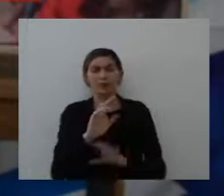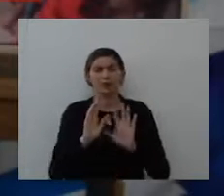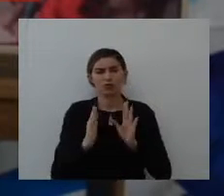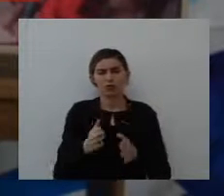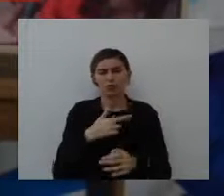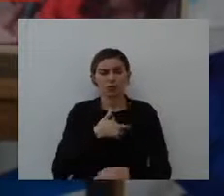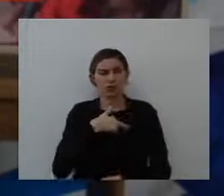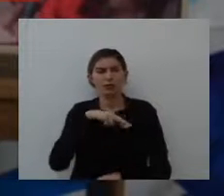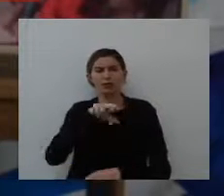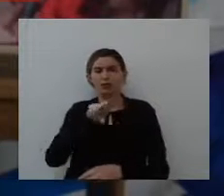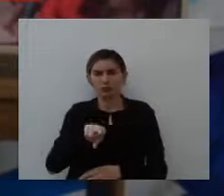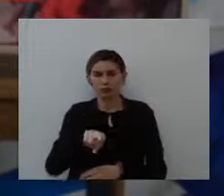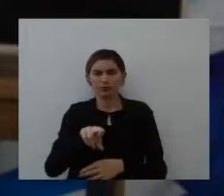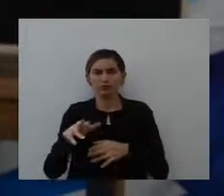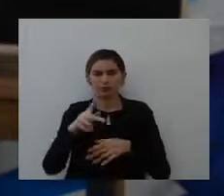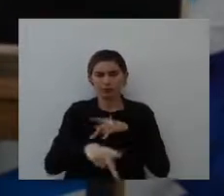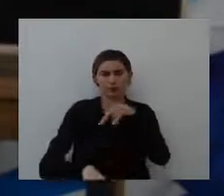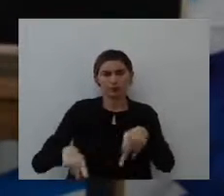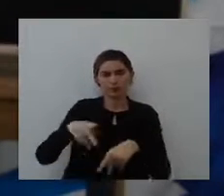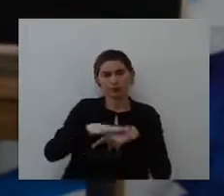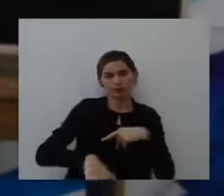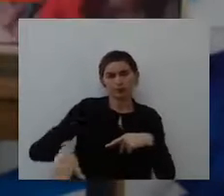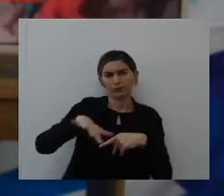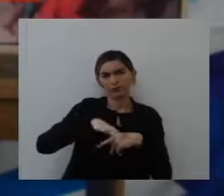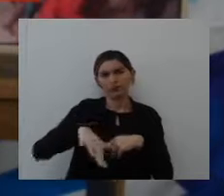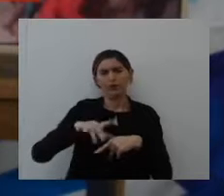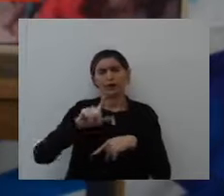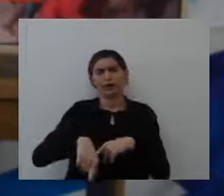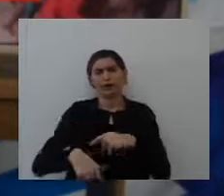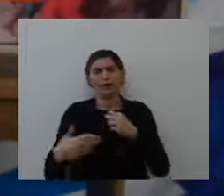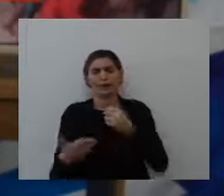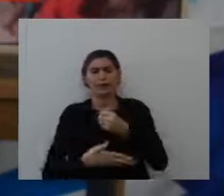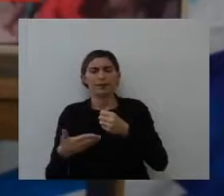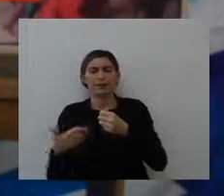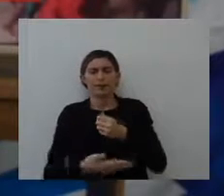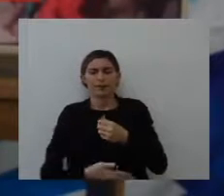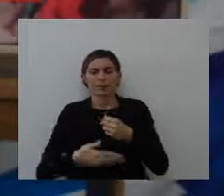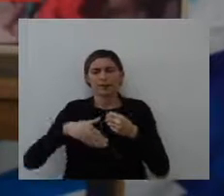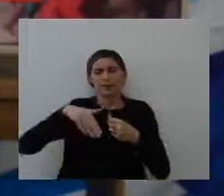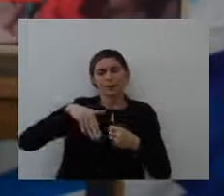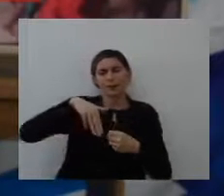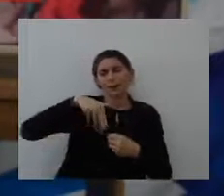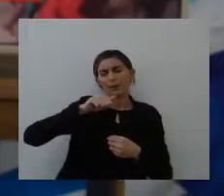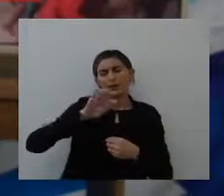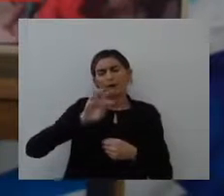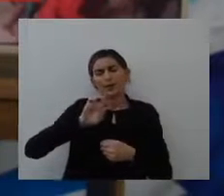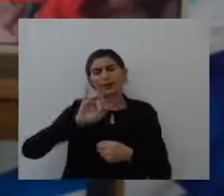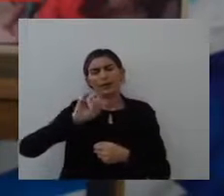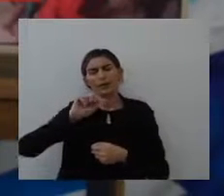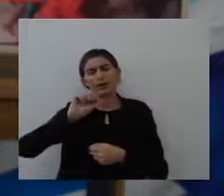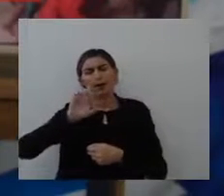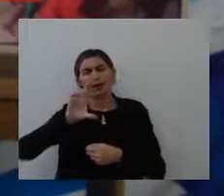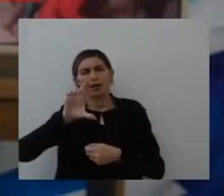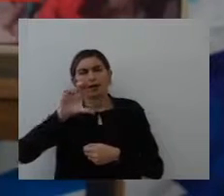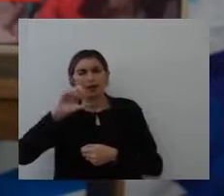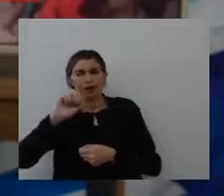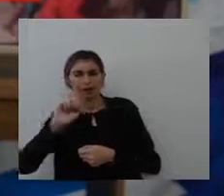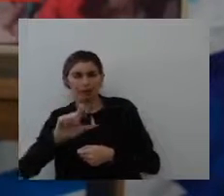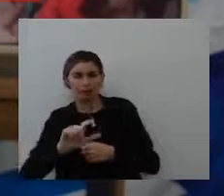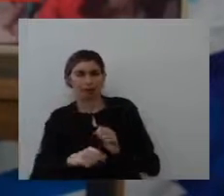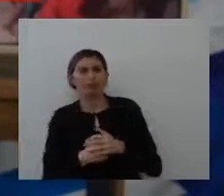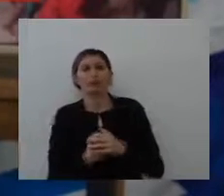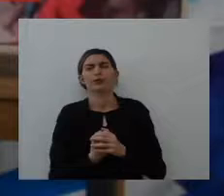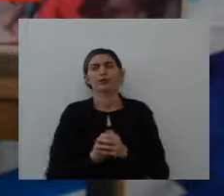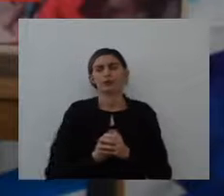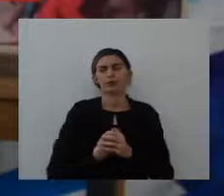que a religião do povo cretense ela era de base matriarcal. Tá bem? Base